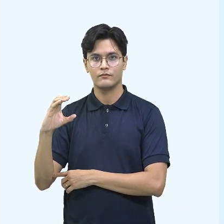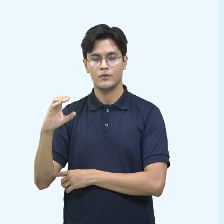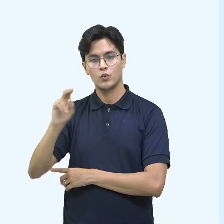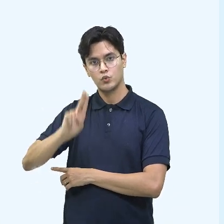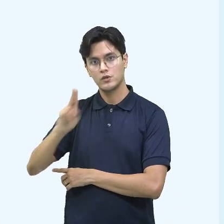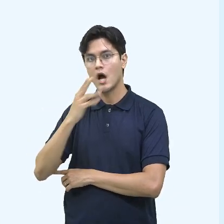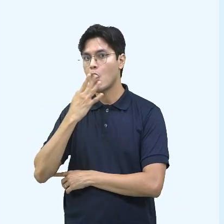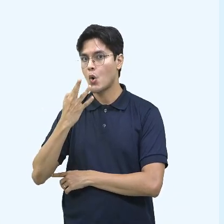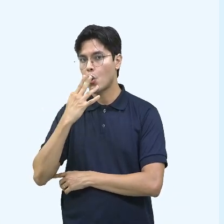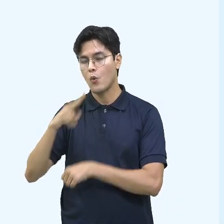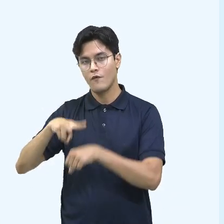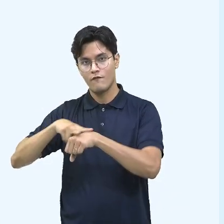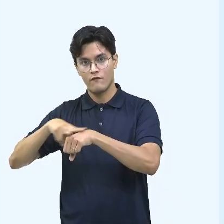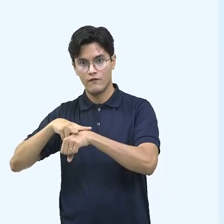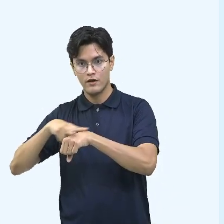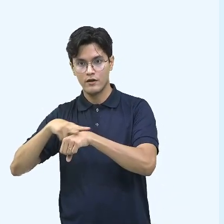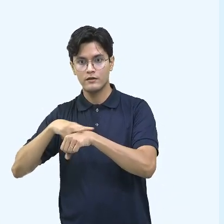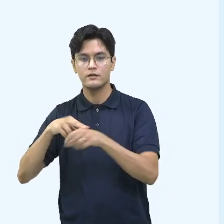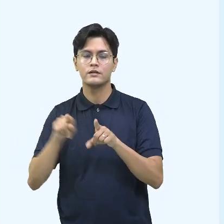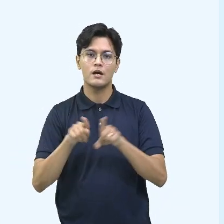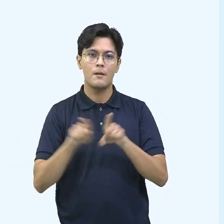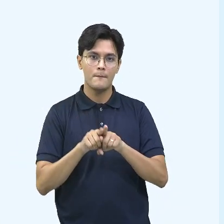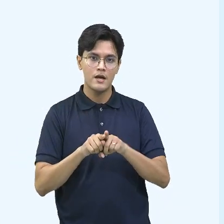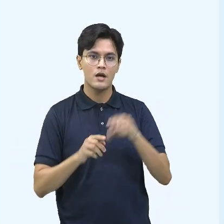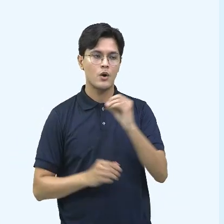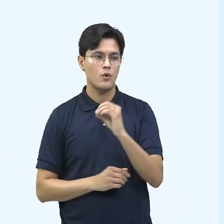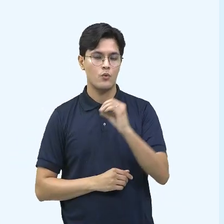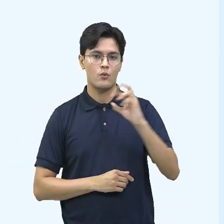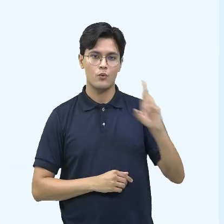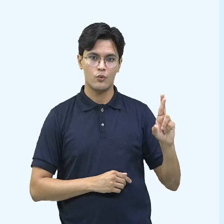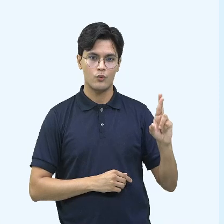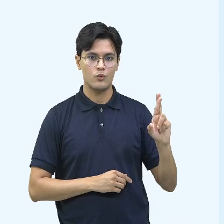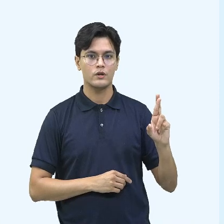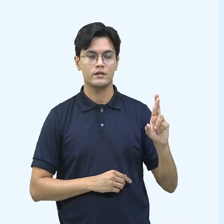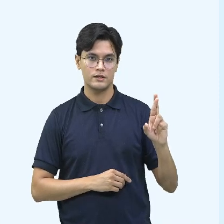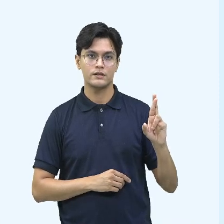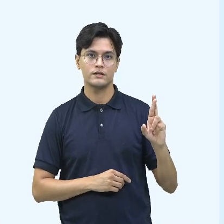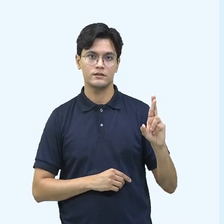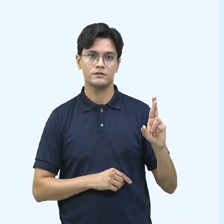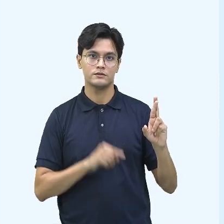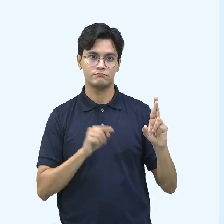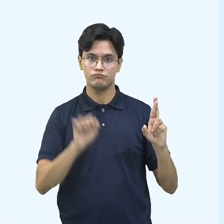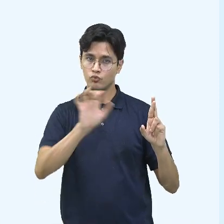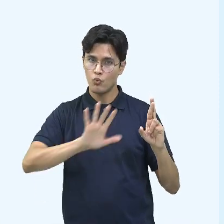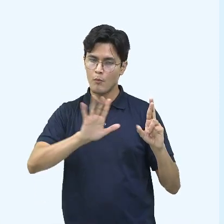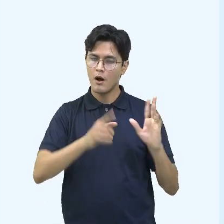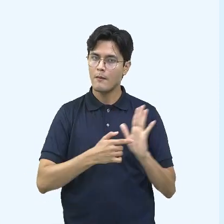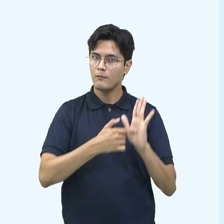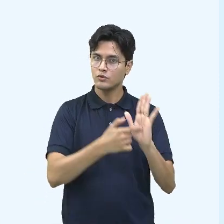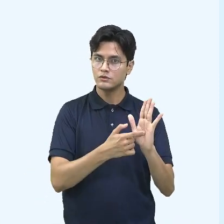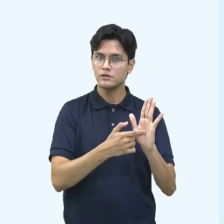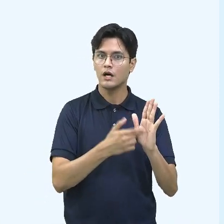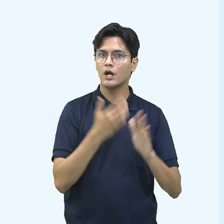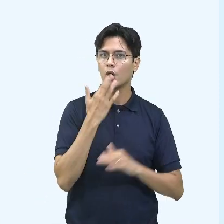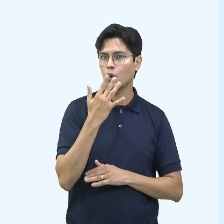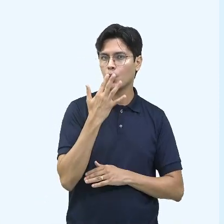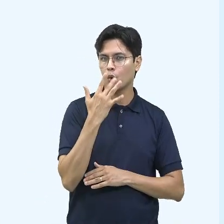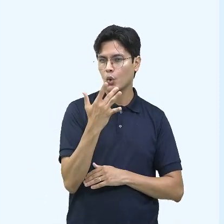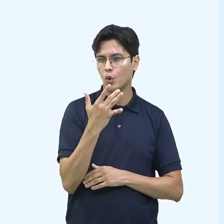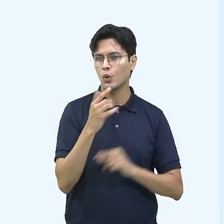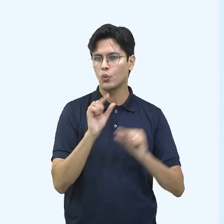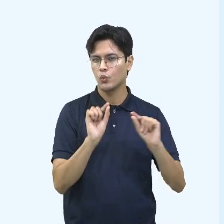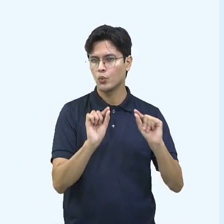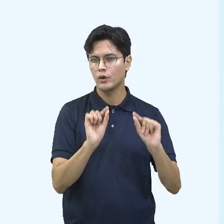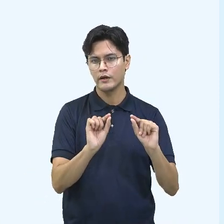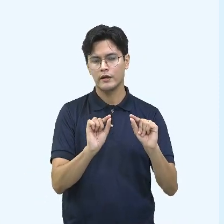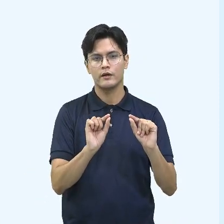verde, e o Império Romano do Oriente, né, que no nosso mapa podemos perceber